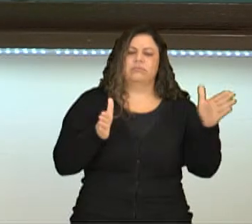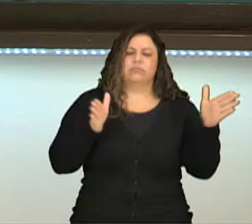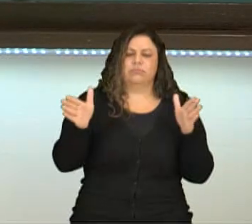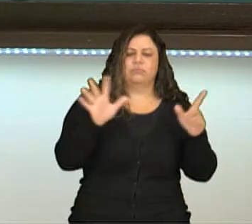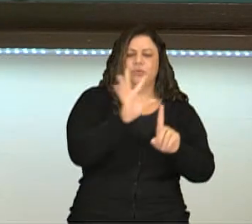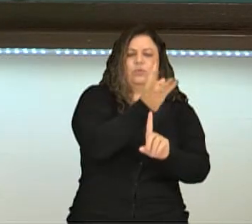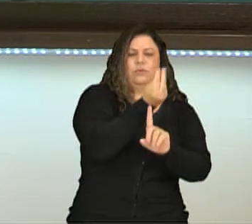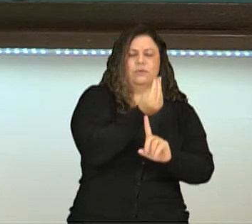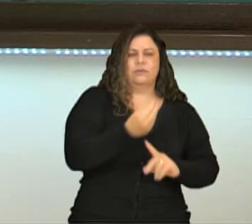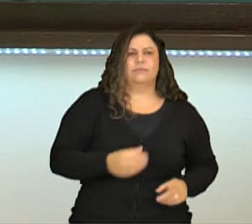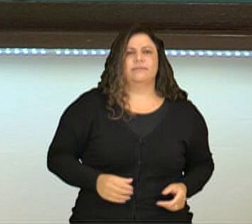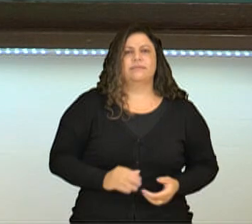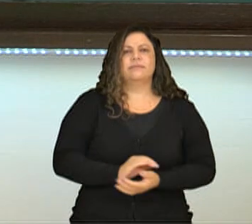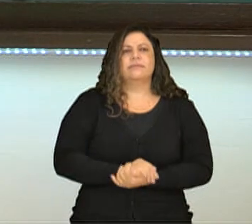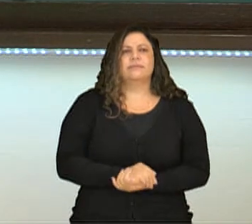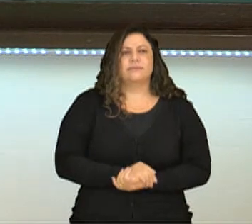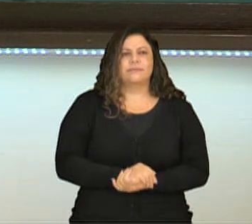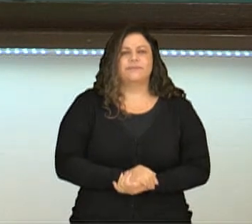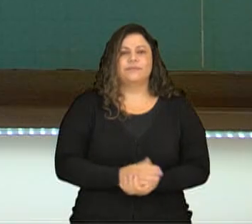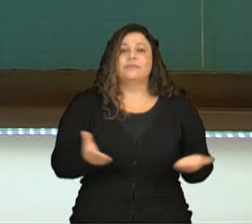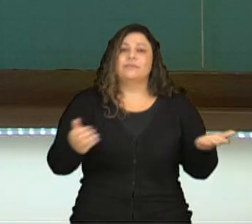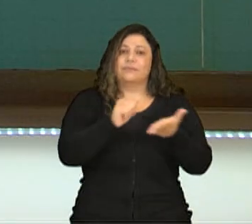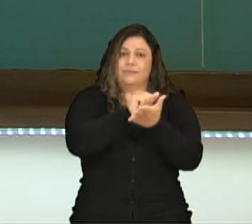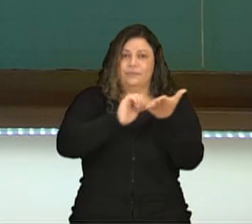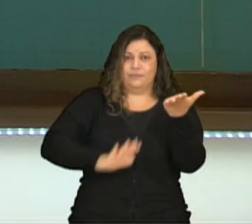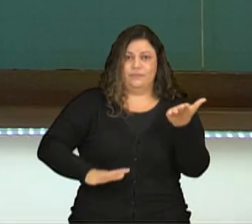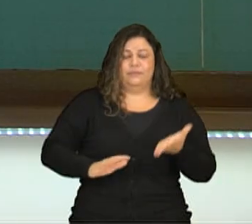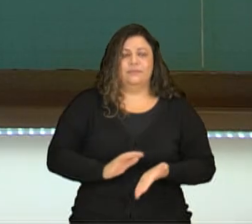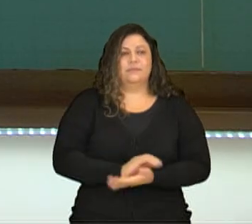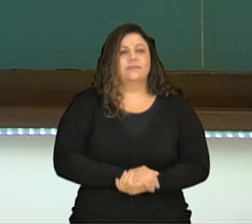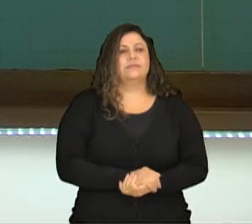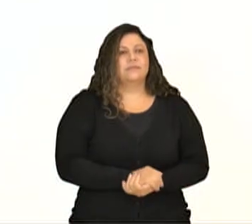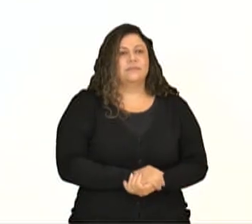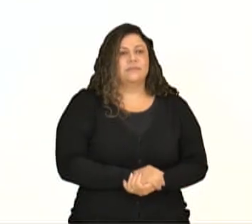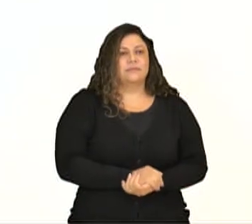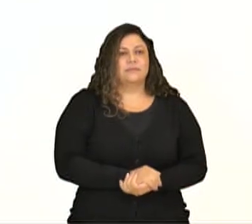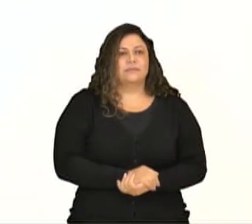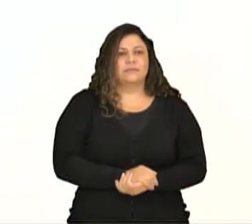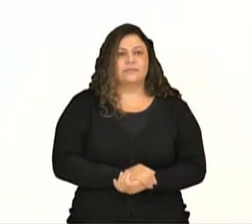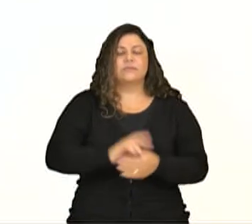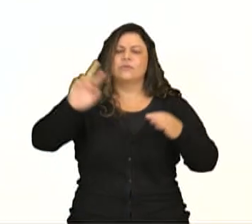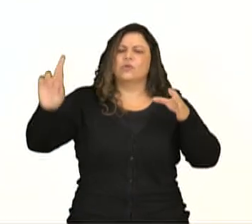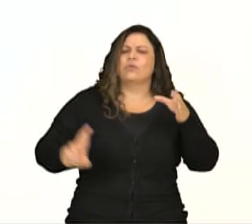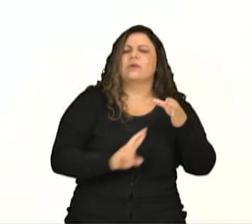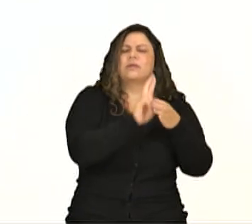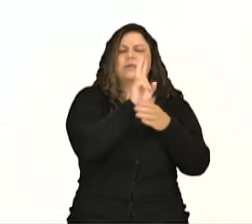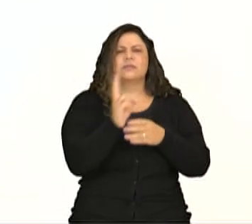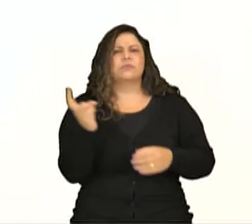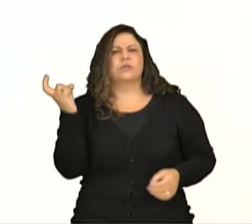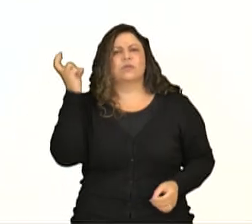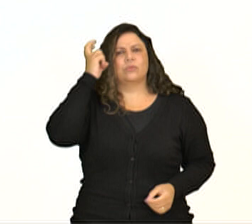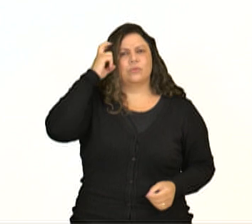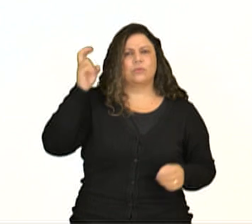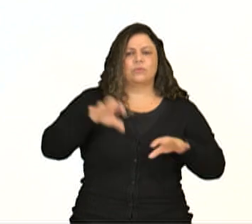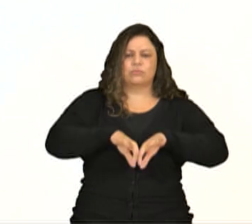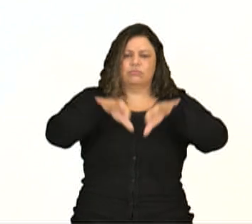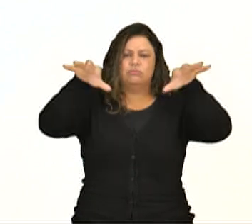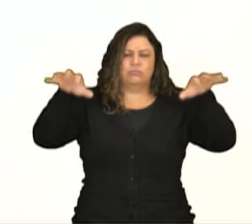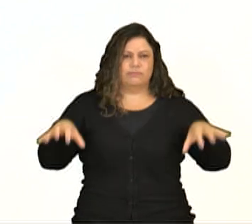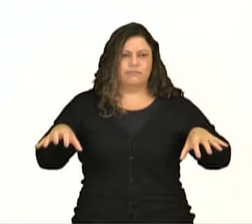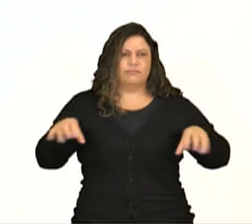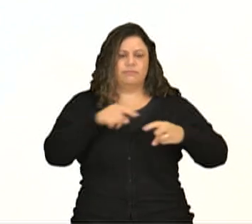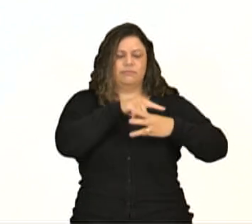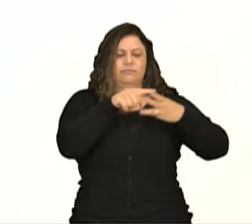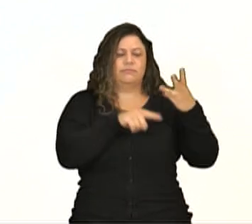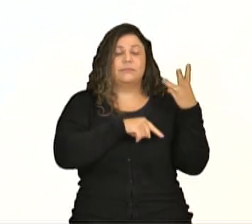renascentista, tá? Vamos para a nossa atividade. O renascimento cultural foi dividido em